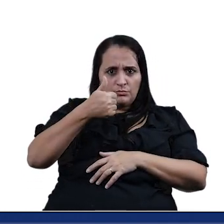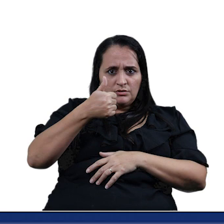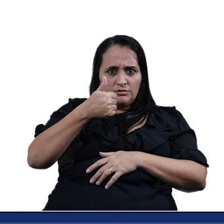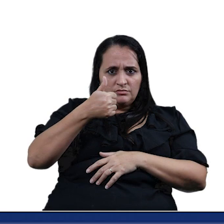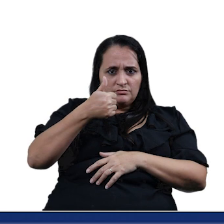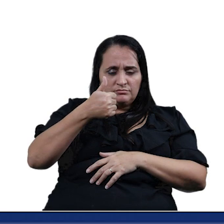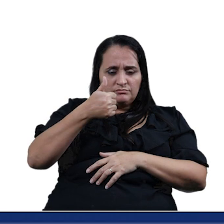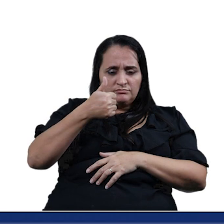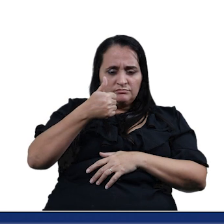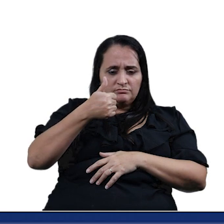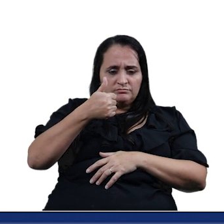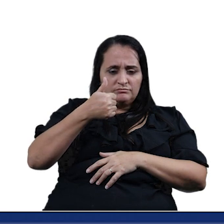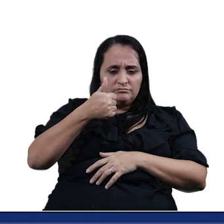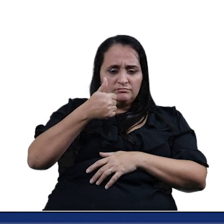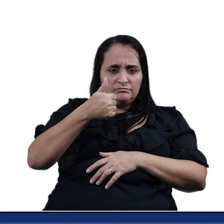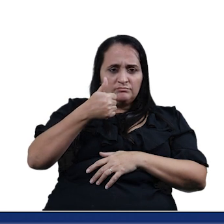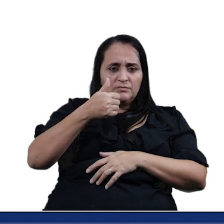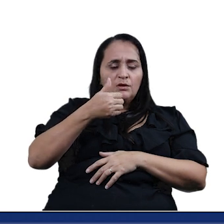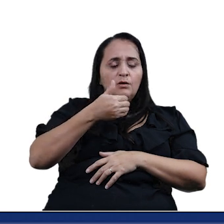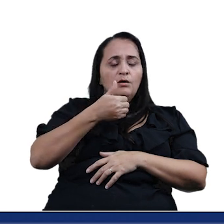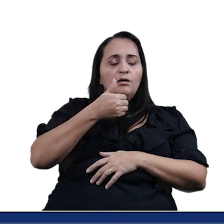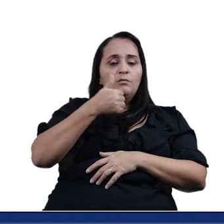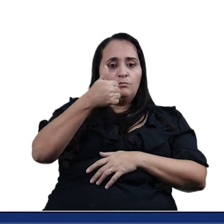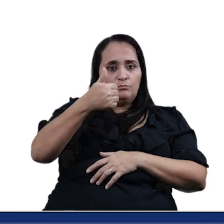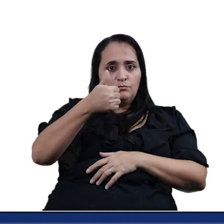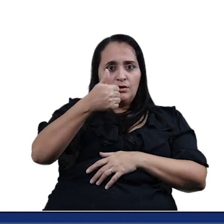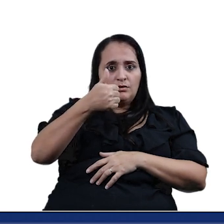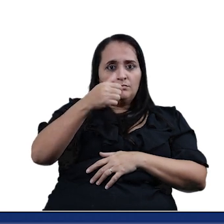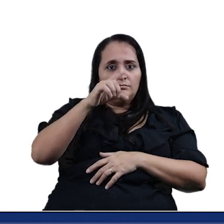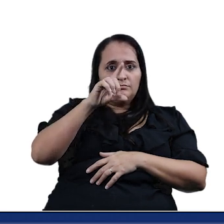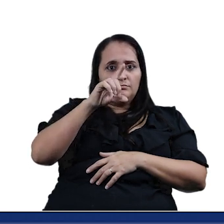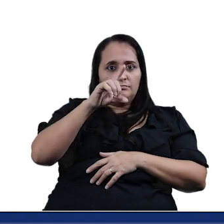dezena ou 10 unidades